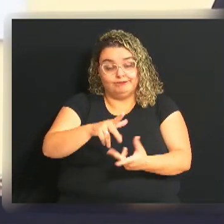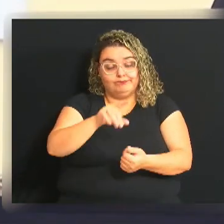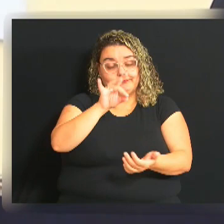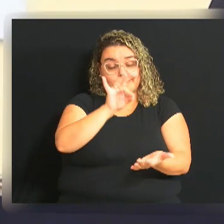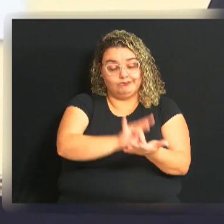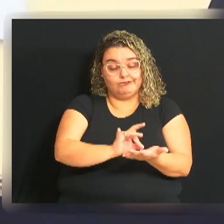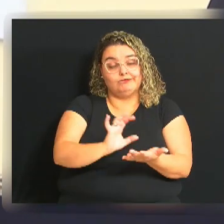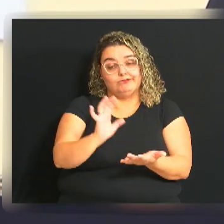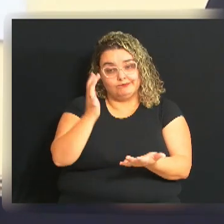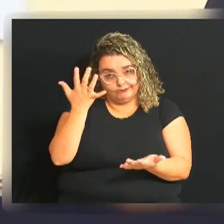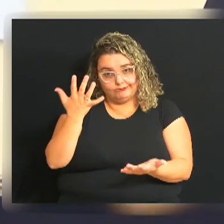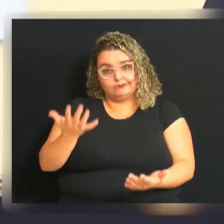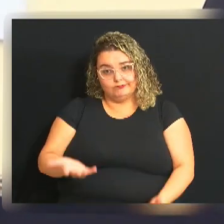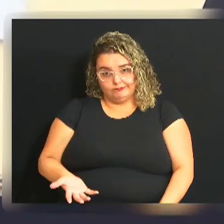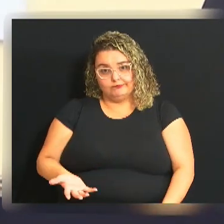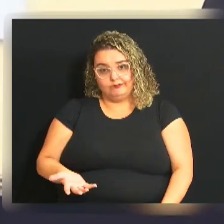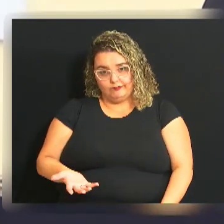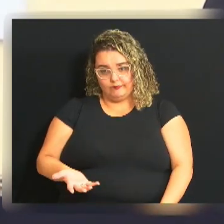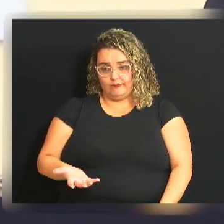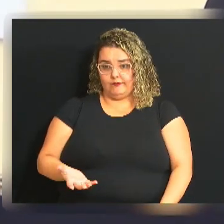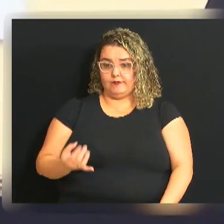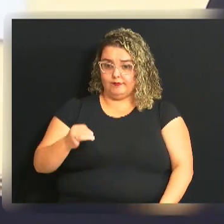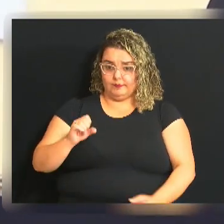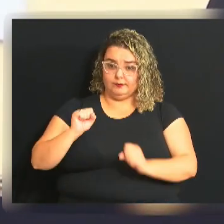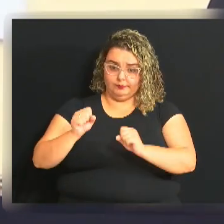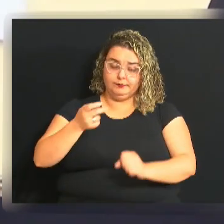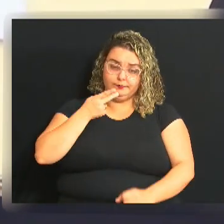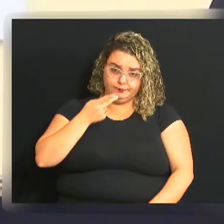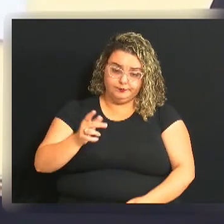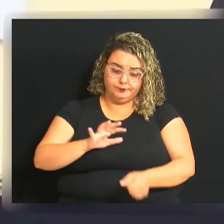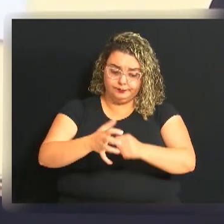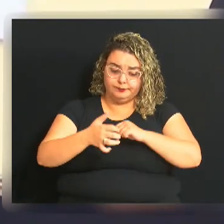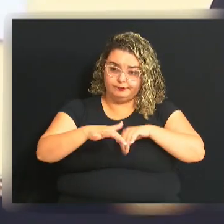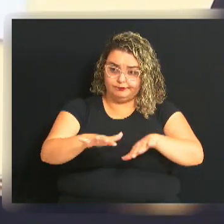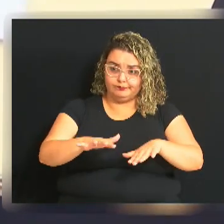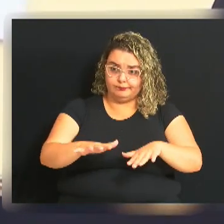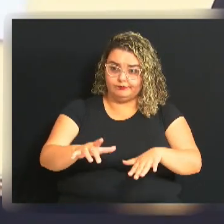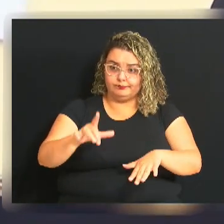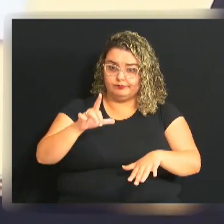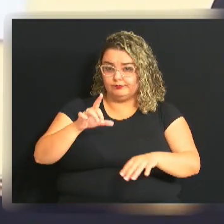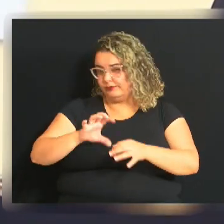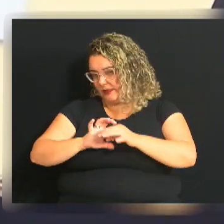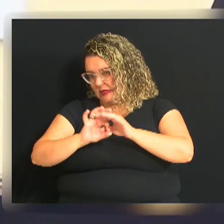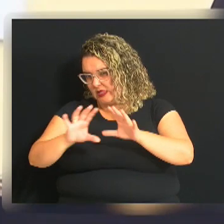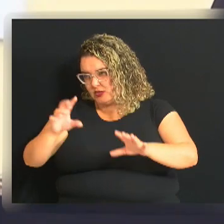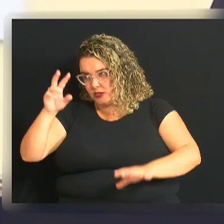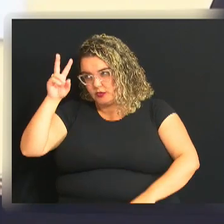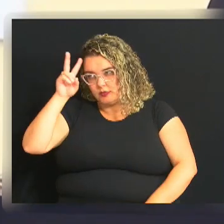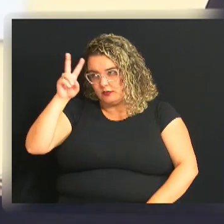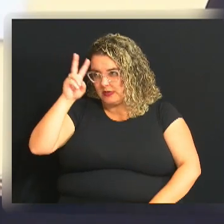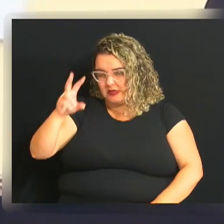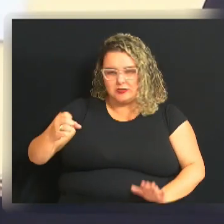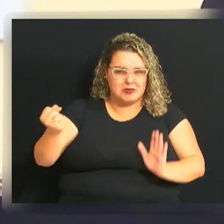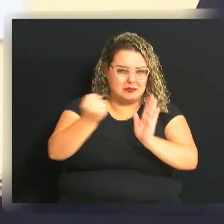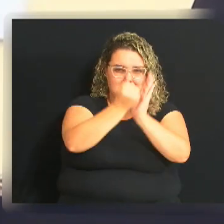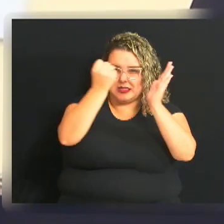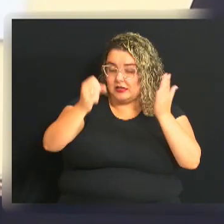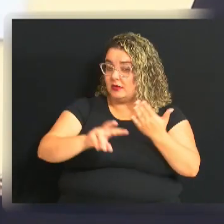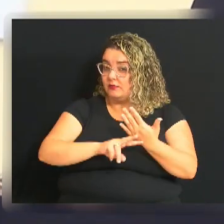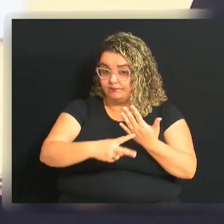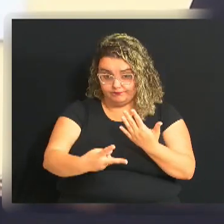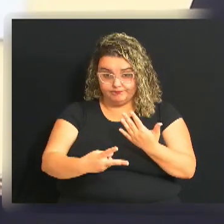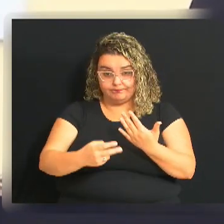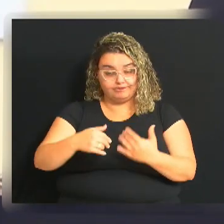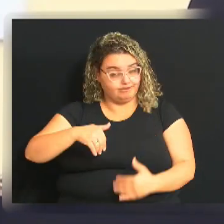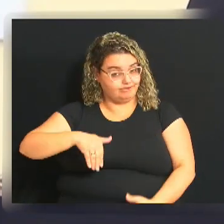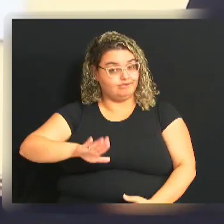existe. E se eu posso dizer que a pandemia deixou alguns legados, deixou algumas sequelas, essas sequelas vão além